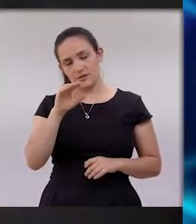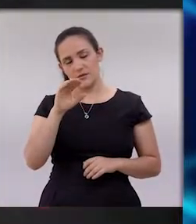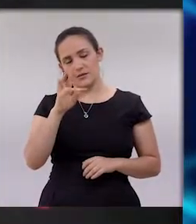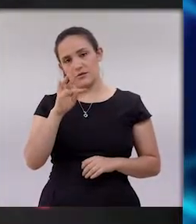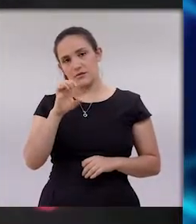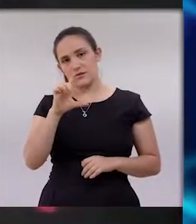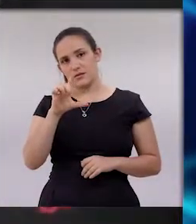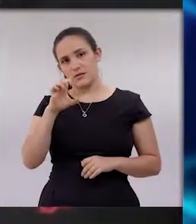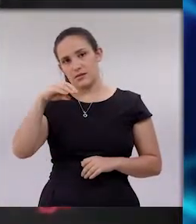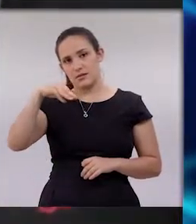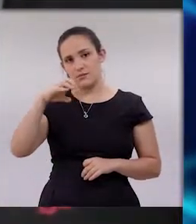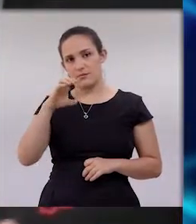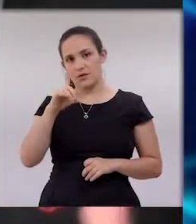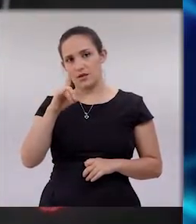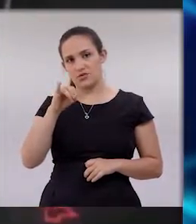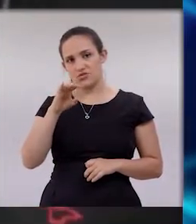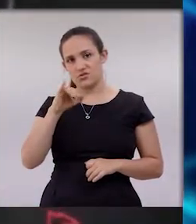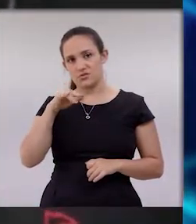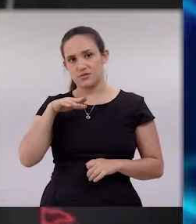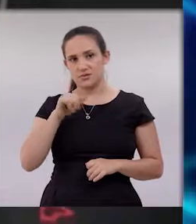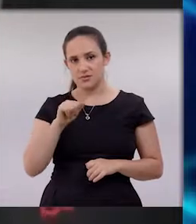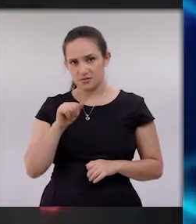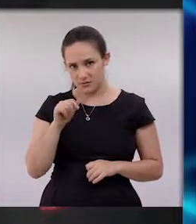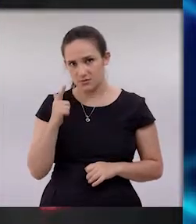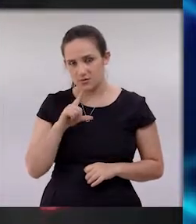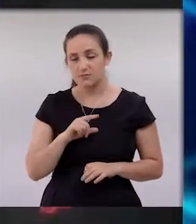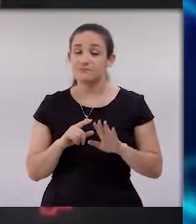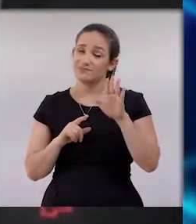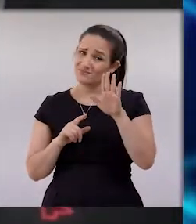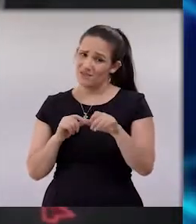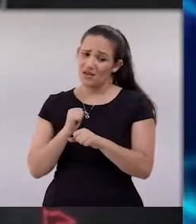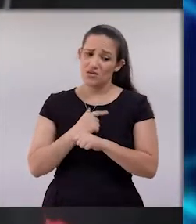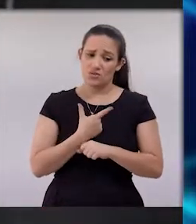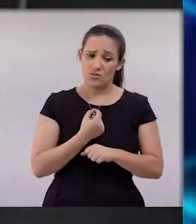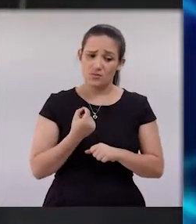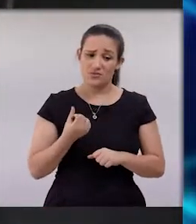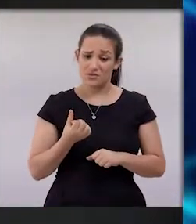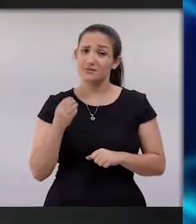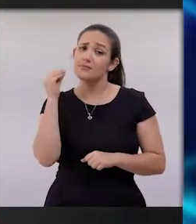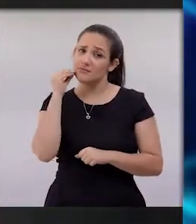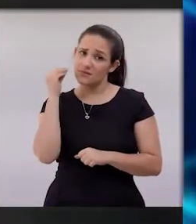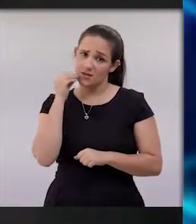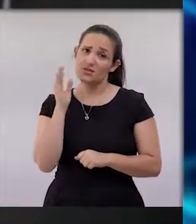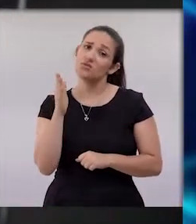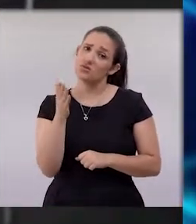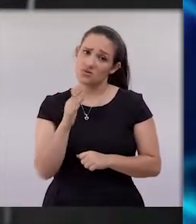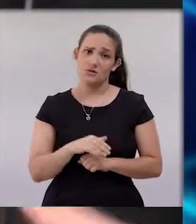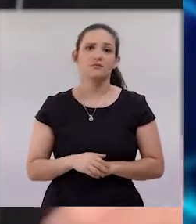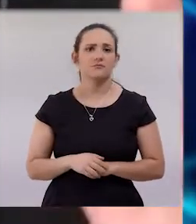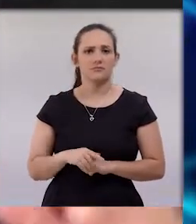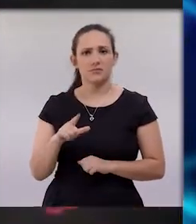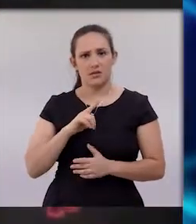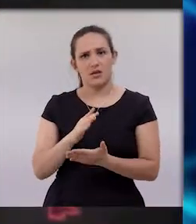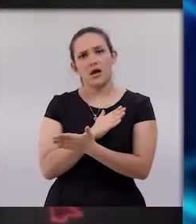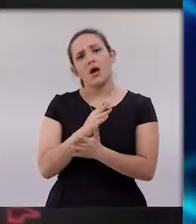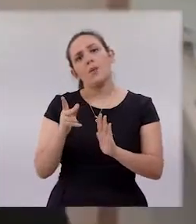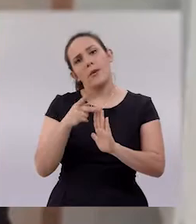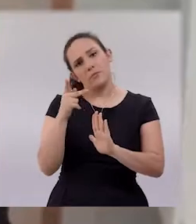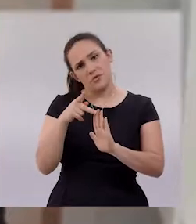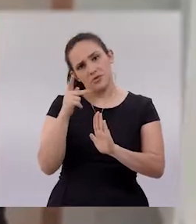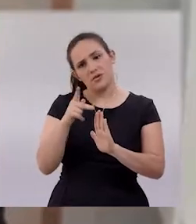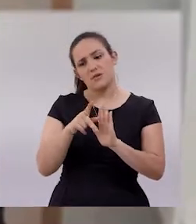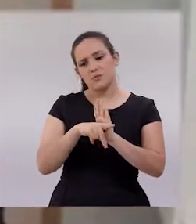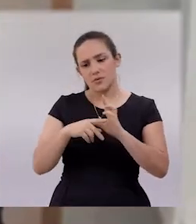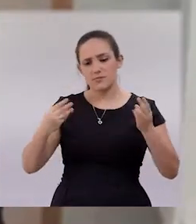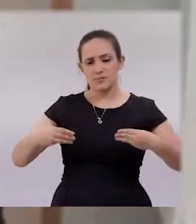Bem, o SUS já tenta tirar o proveito da telemedicina desde 2006, né? Então, já existem portarias